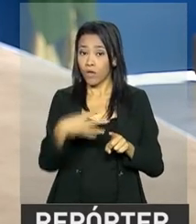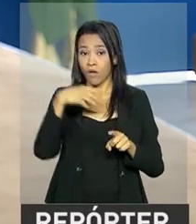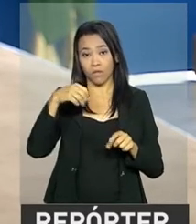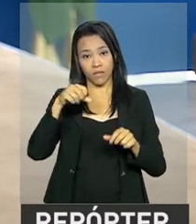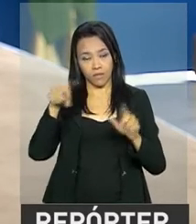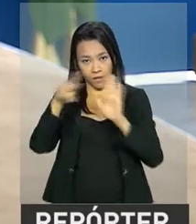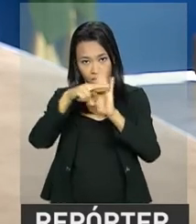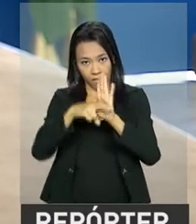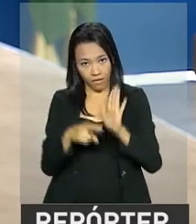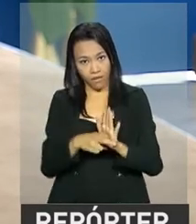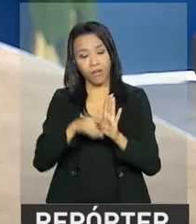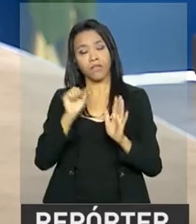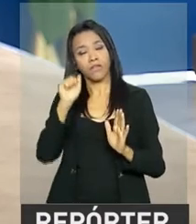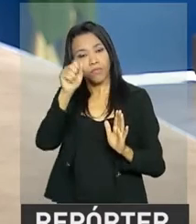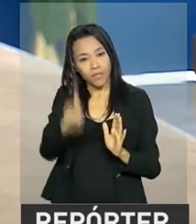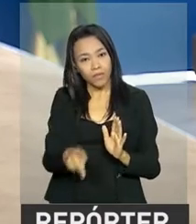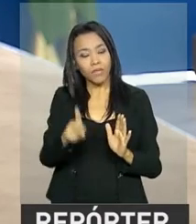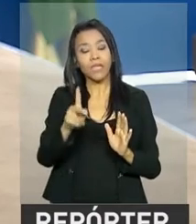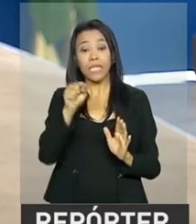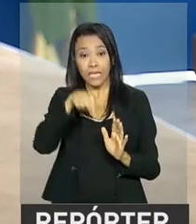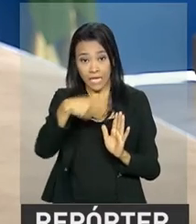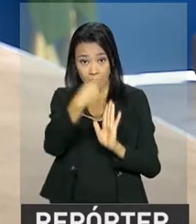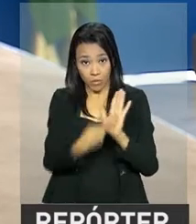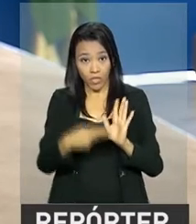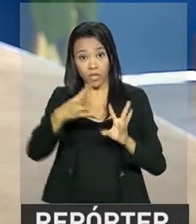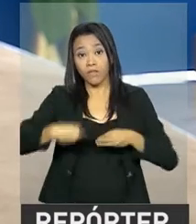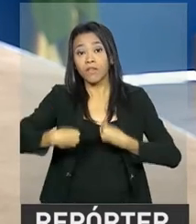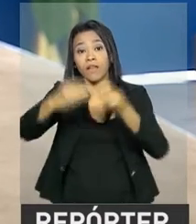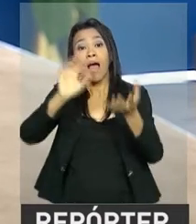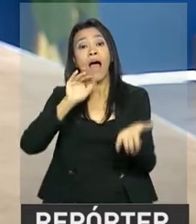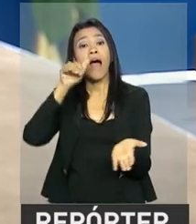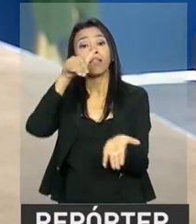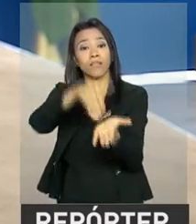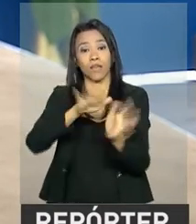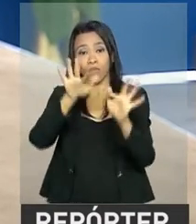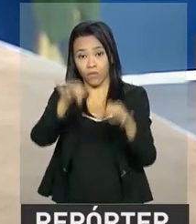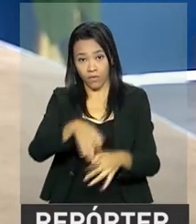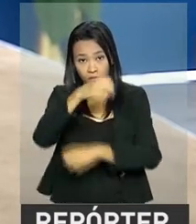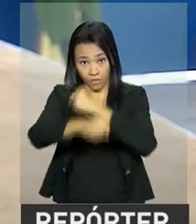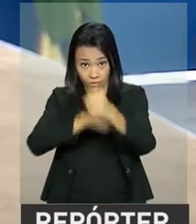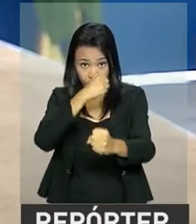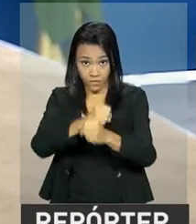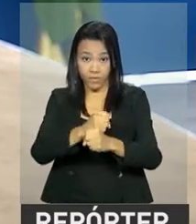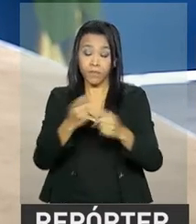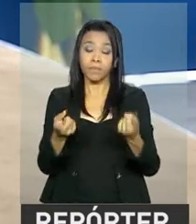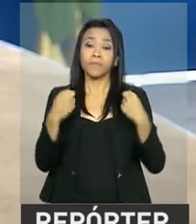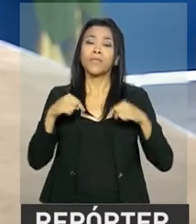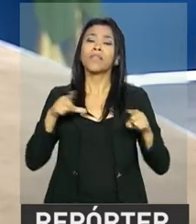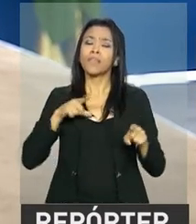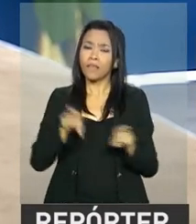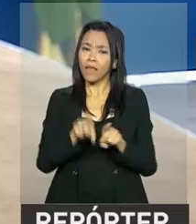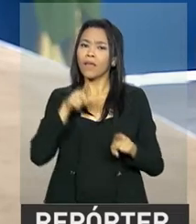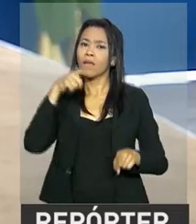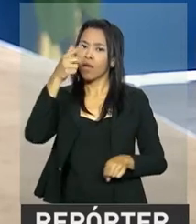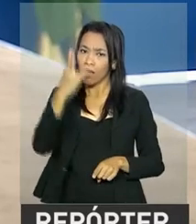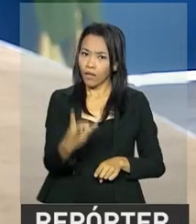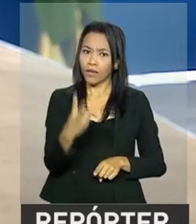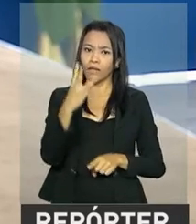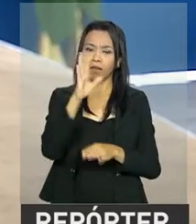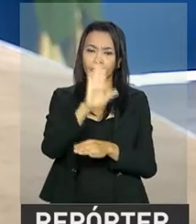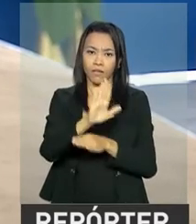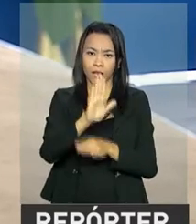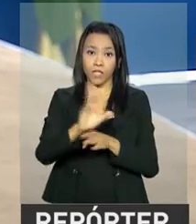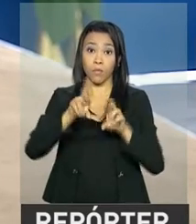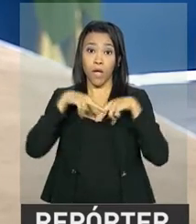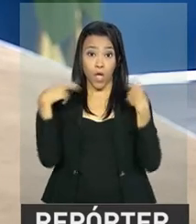o projeto até o final do ano. Eleandro, o presidente tem agenda hoje aqui no Palácio do Planalto. Às 15 horas, ele participa do lançamento